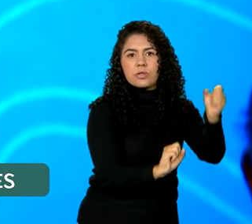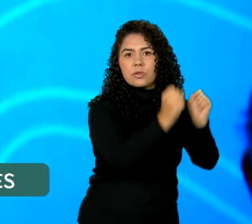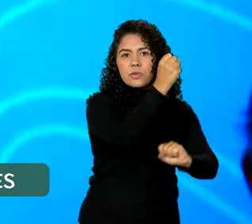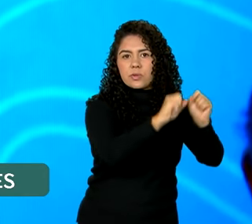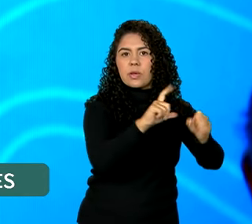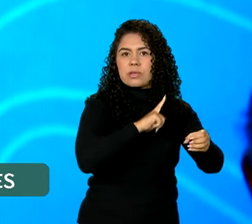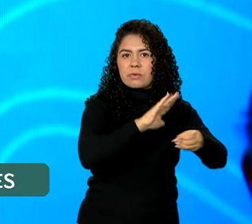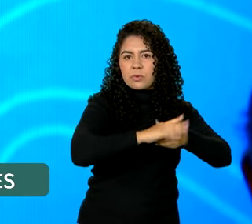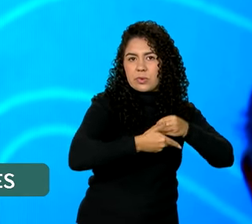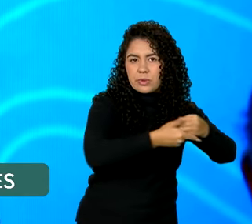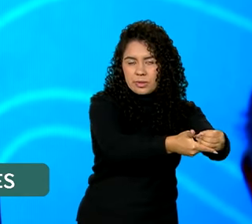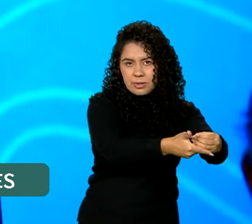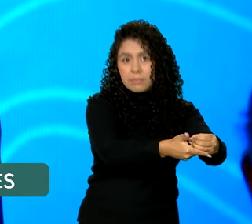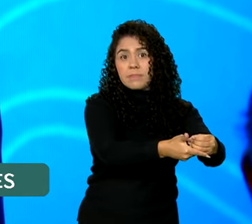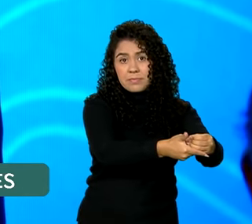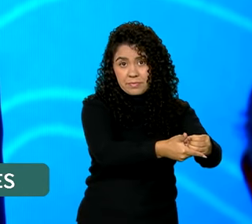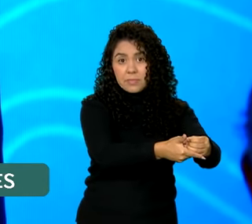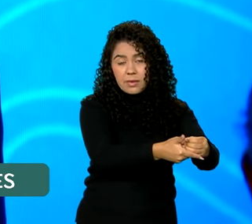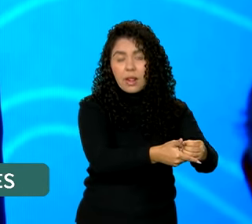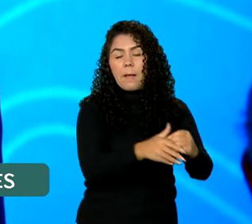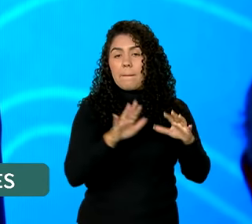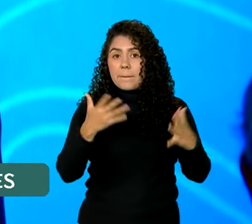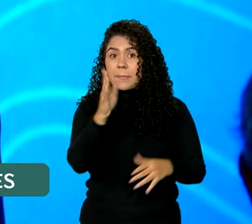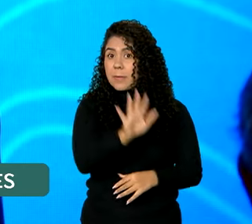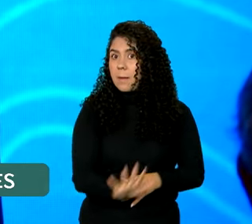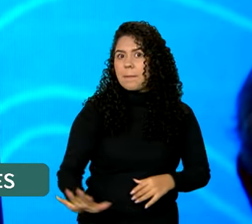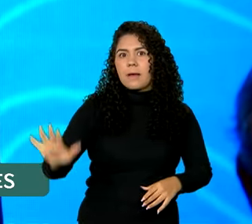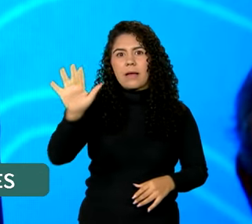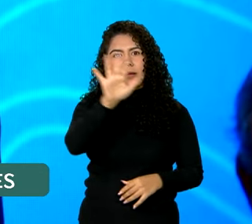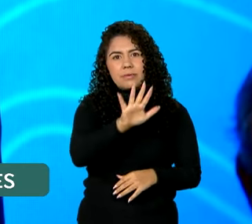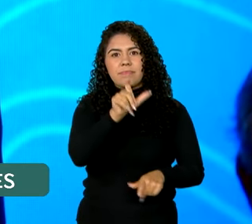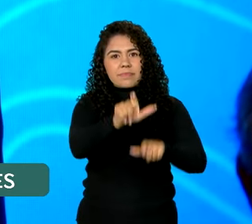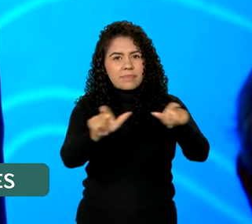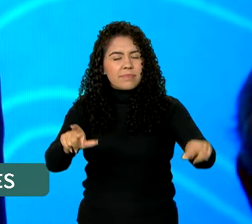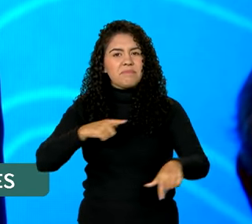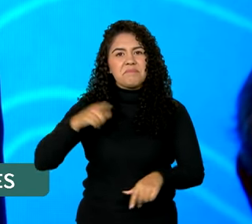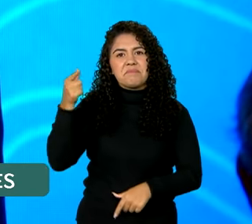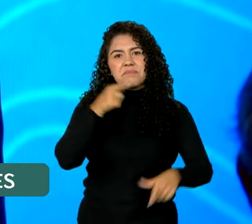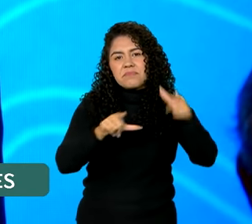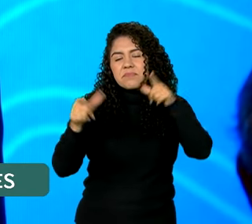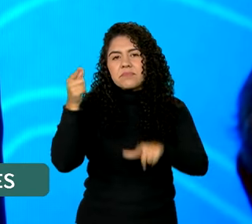sustentáveis. Todo o Brasil vai ganhar com a geração de